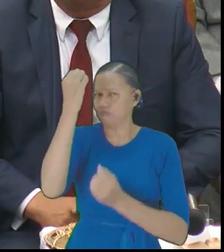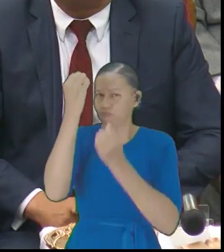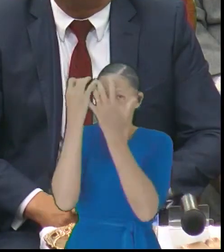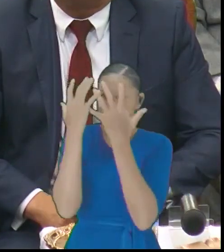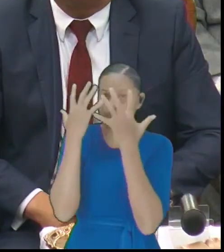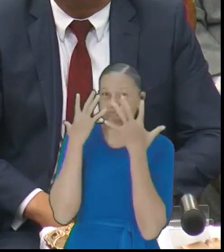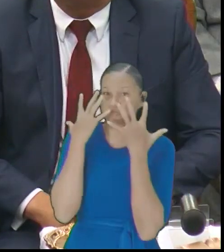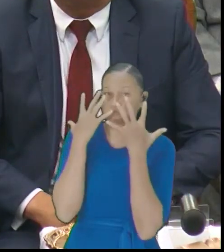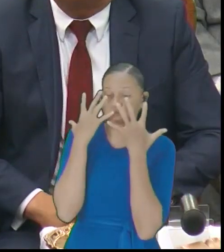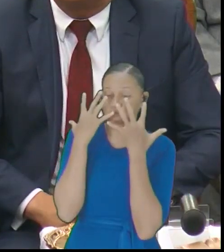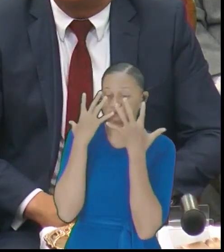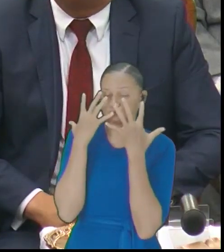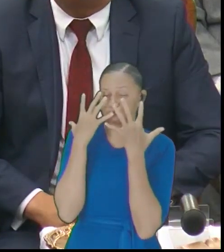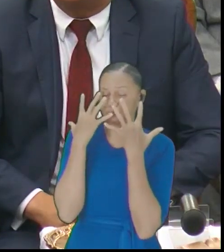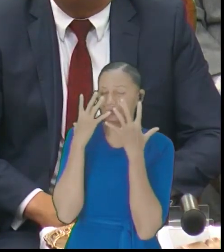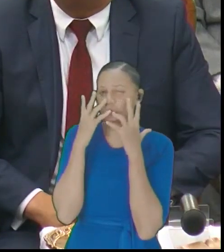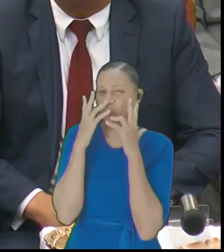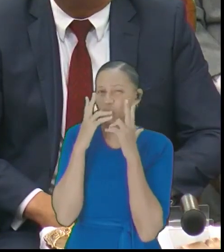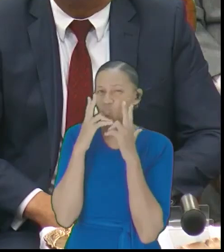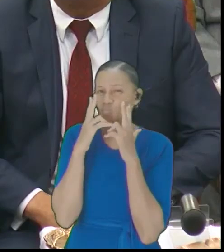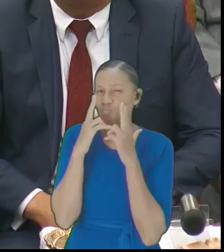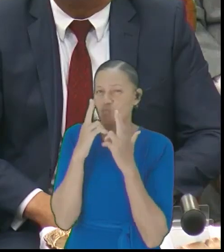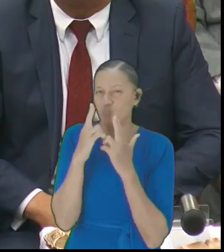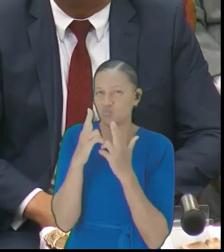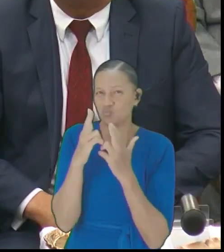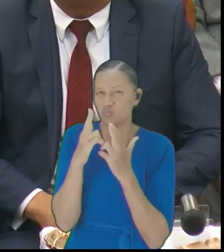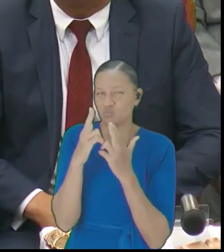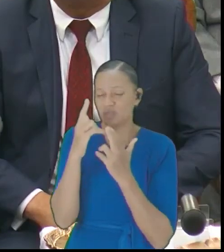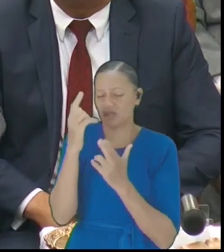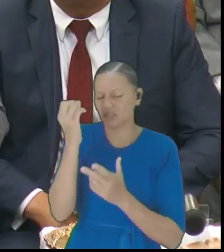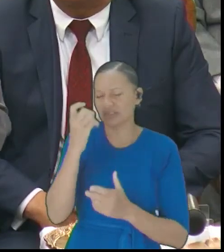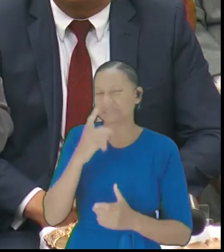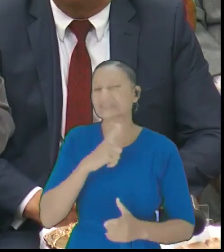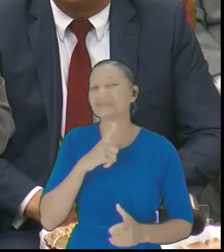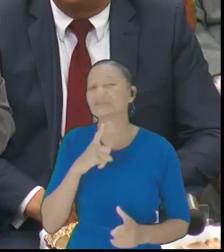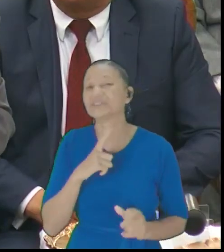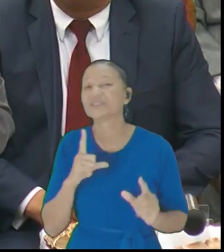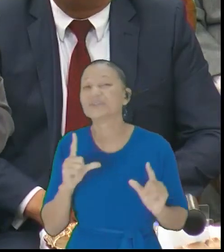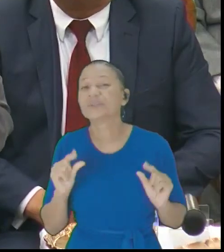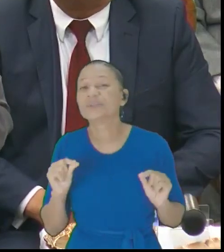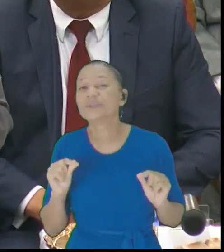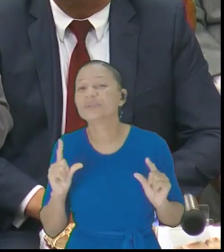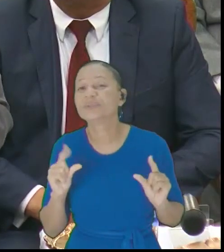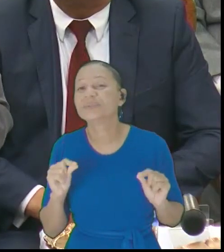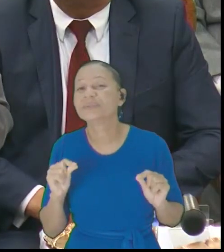como na luz, e tivermos o quê?